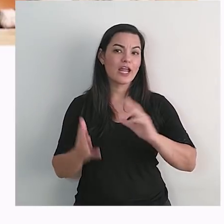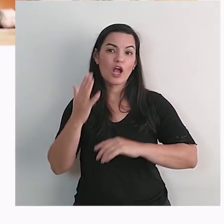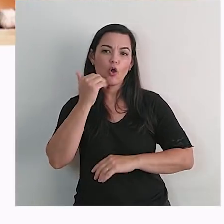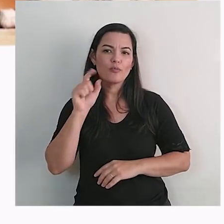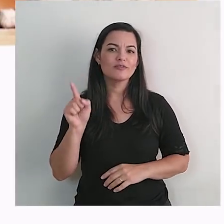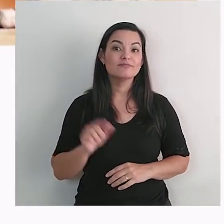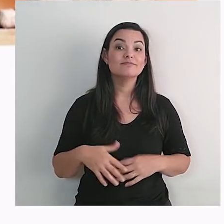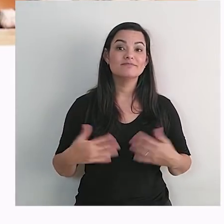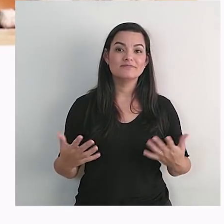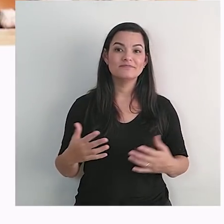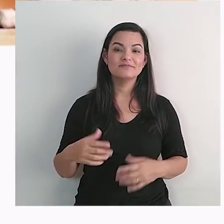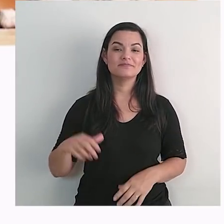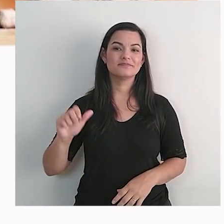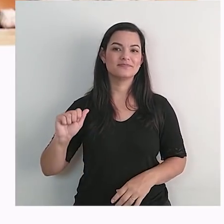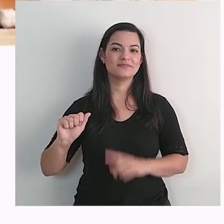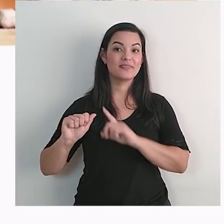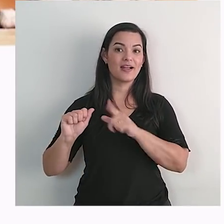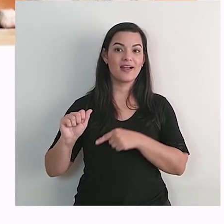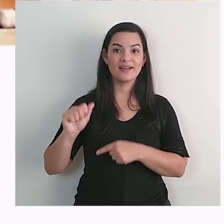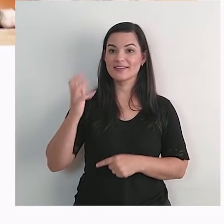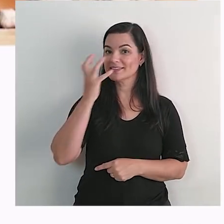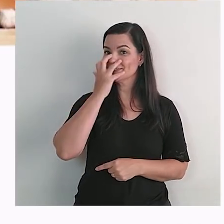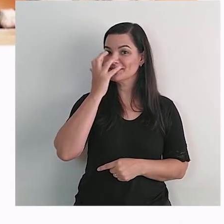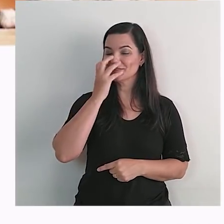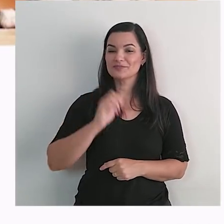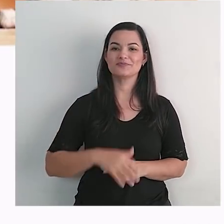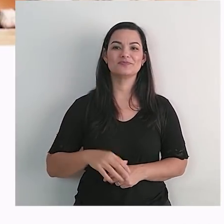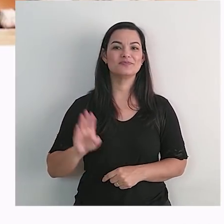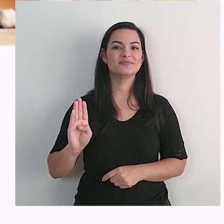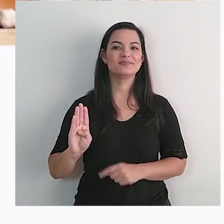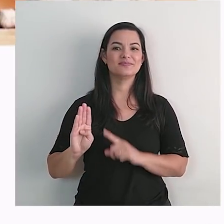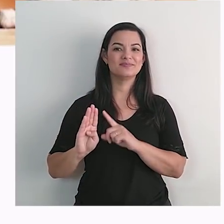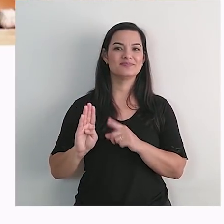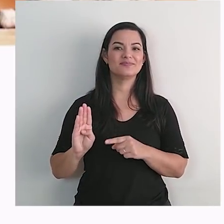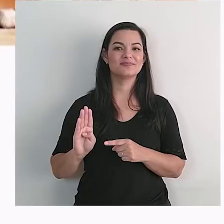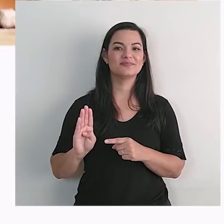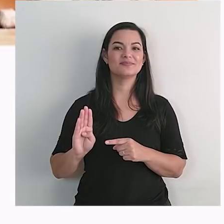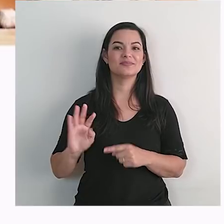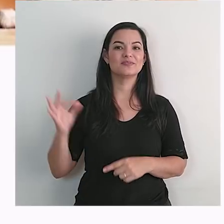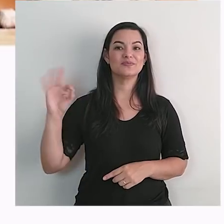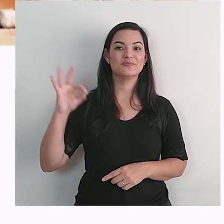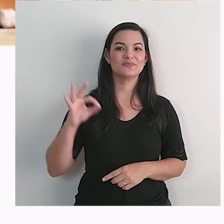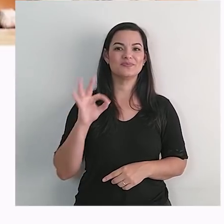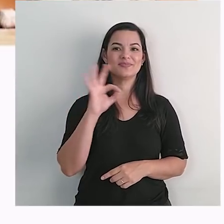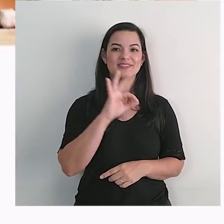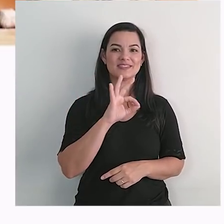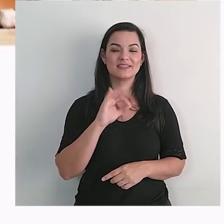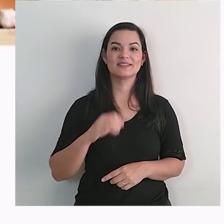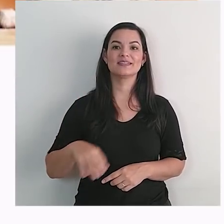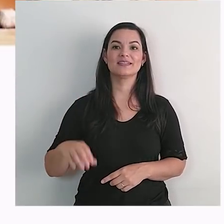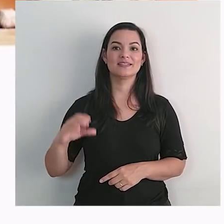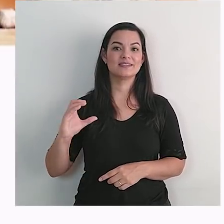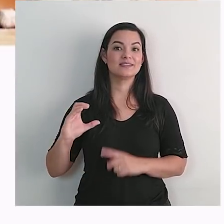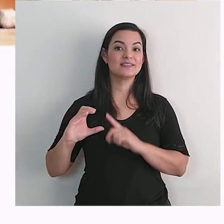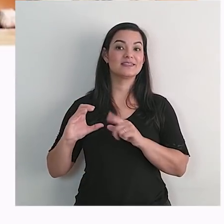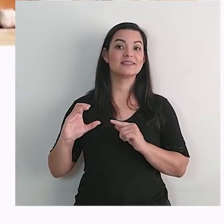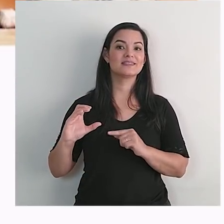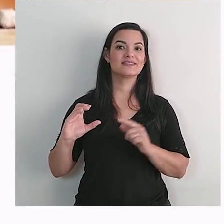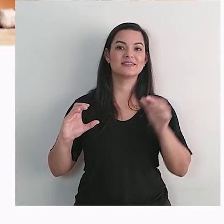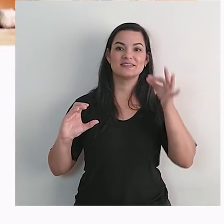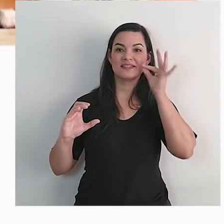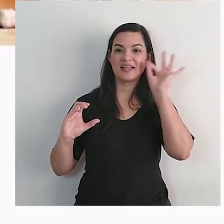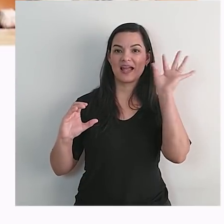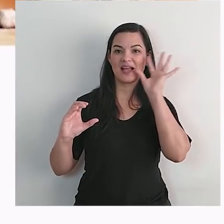lá. Alternativa A, cachorro. Alternativa B, mosca. Alternativa C,